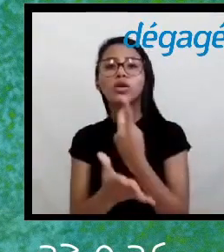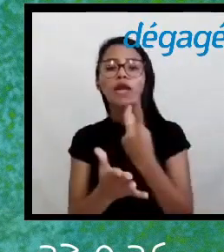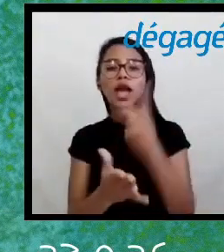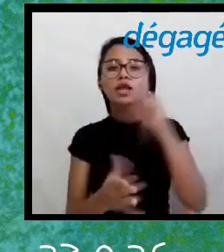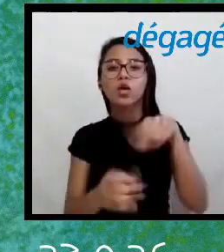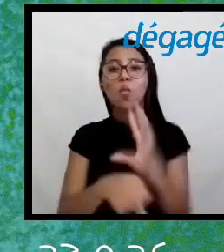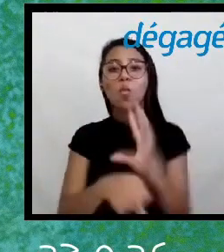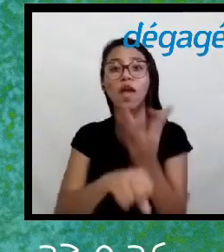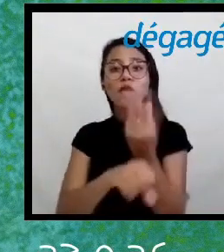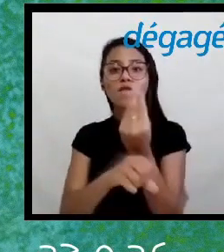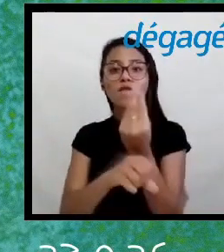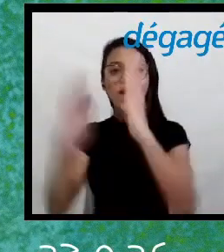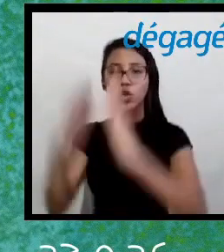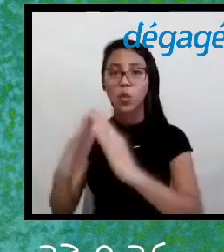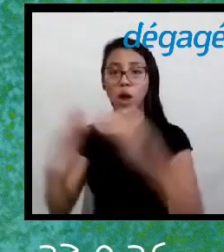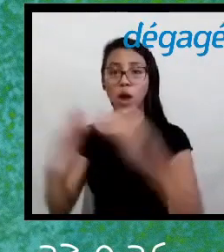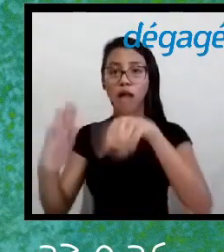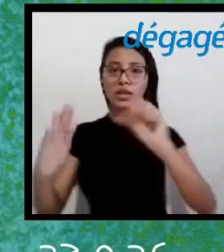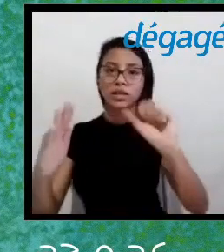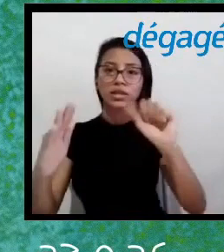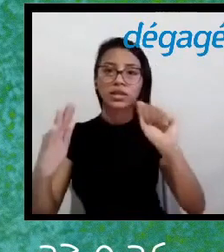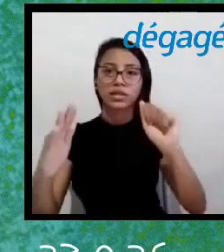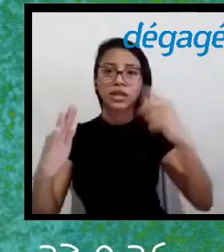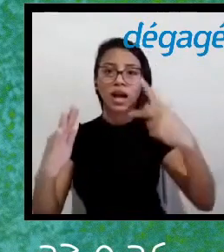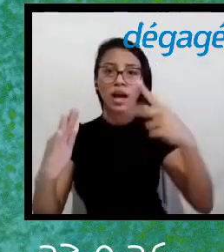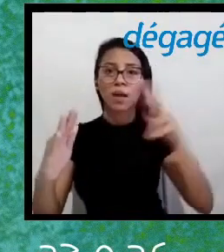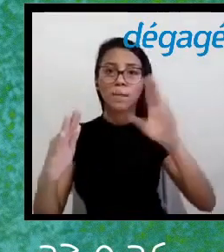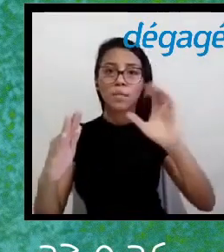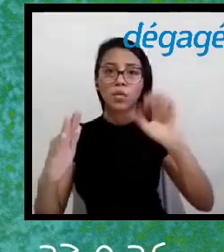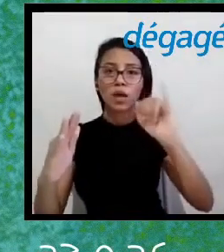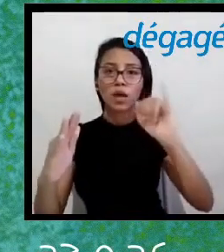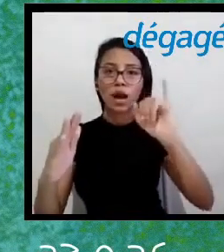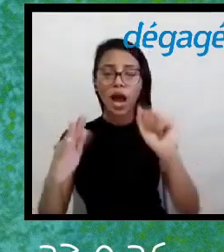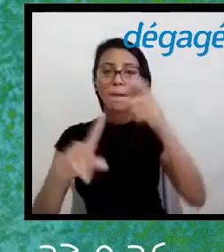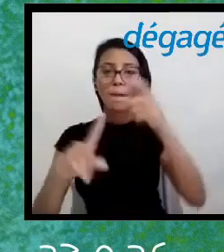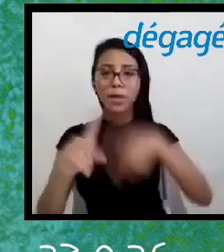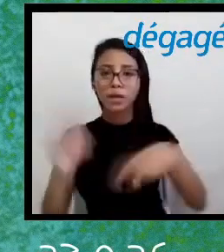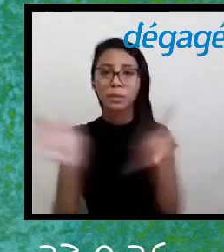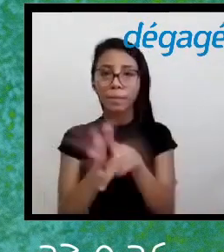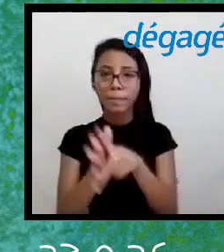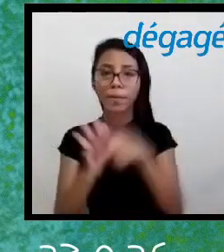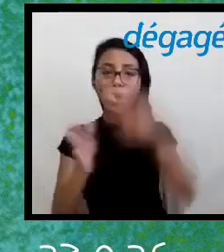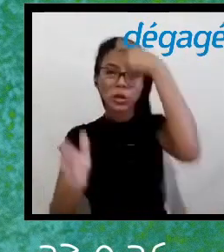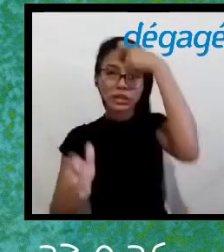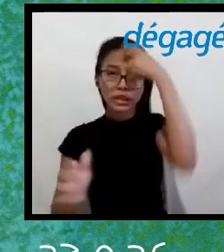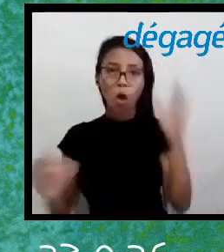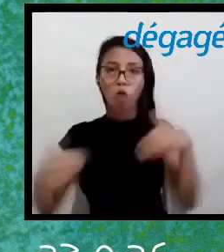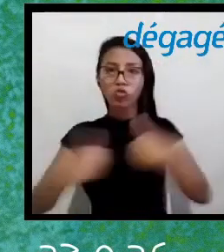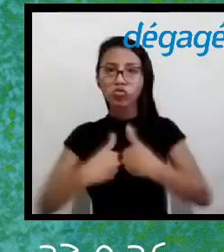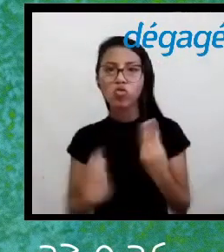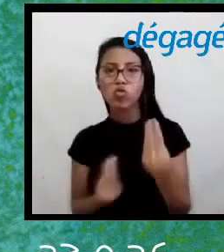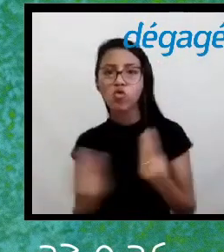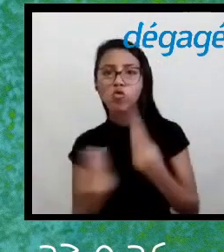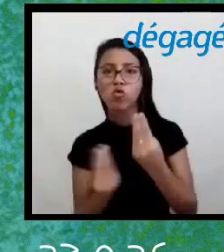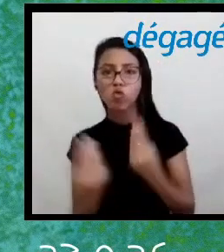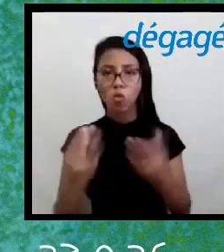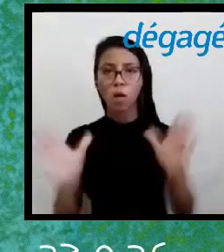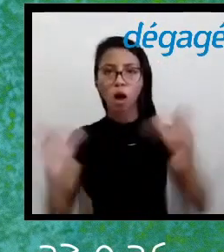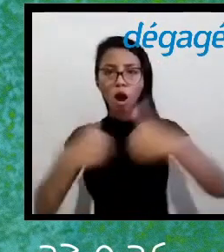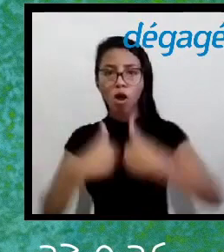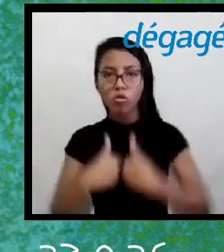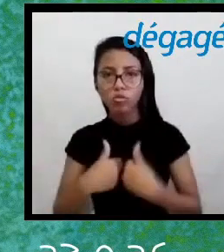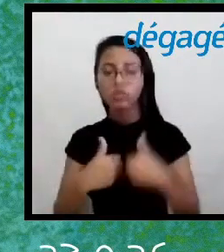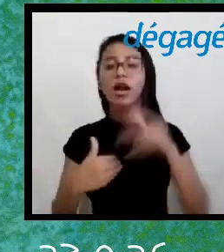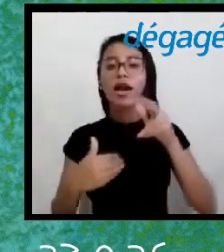Casa Sapucaia, que foi no mês da conscientização do autismo em 2018, em abril. A gente propôs uma exposição de artistas com